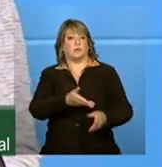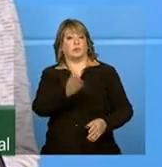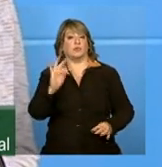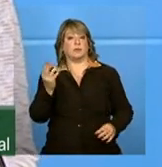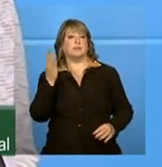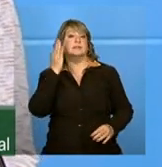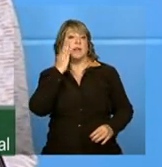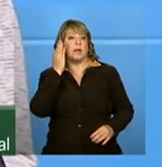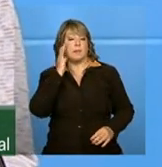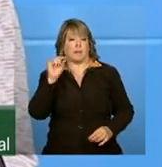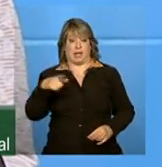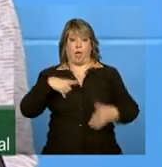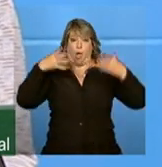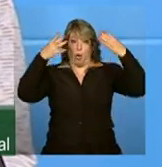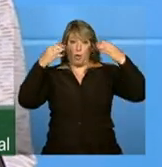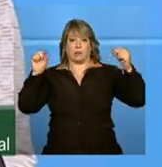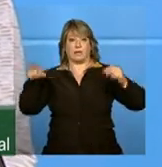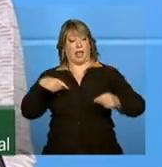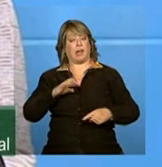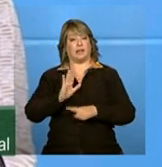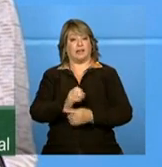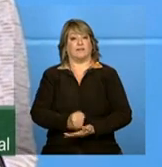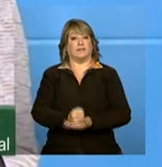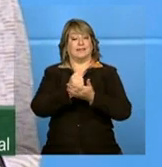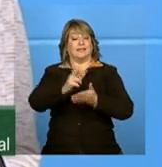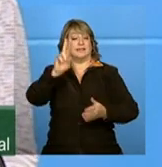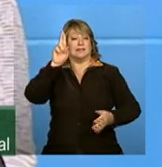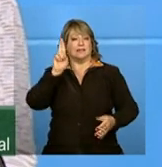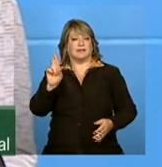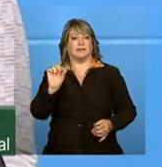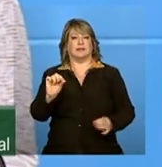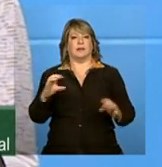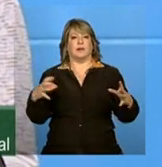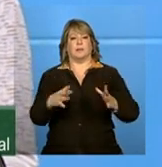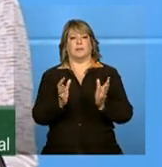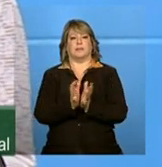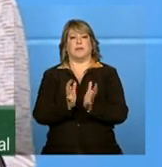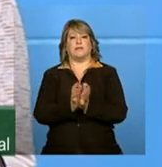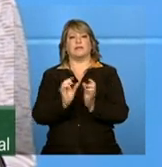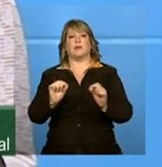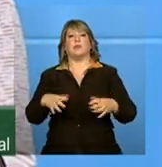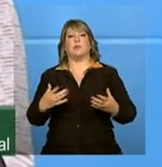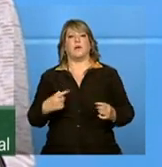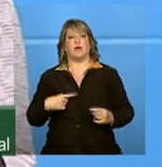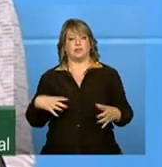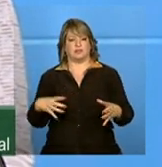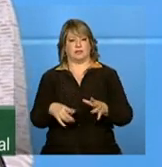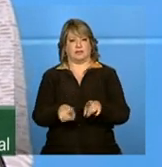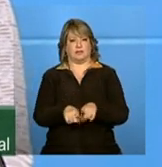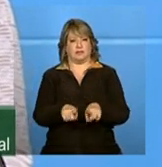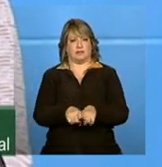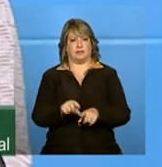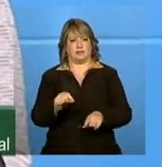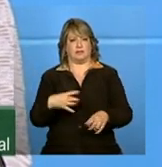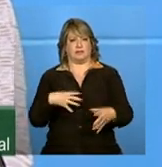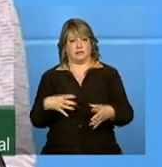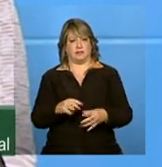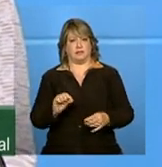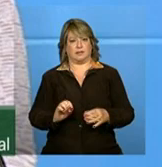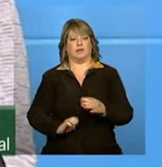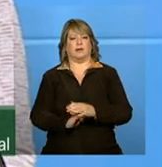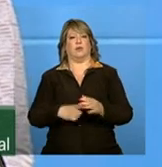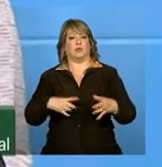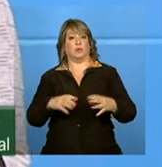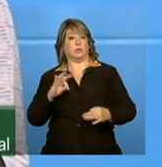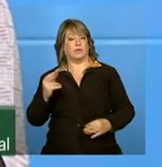Holanda é uma grande defensora das responsabilidades das empresas. As empresas devem tomar atitudes para